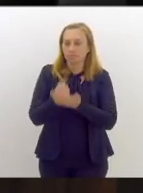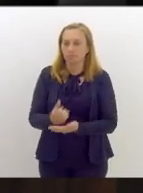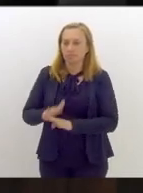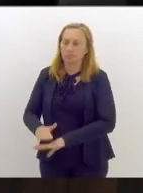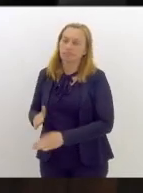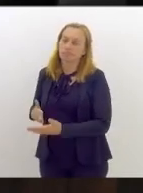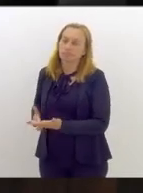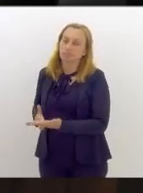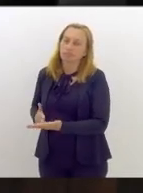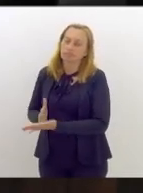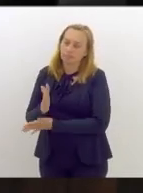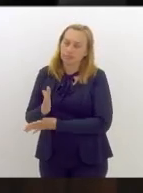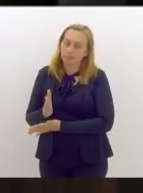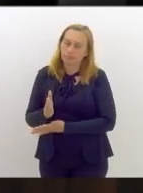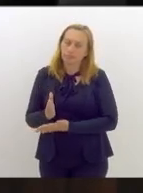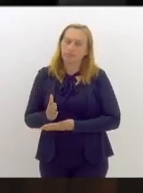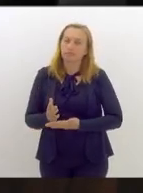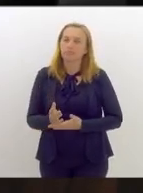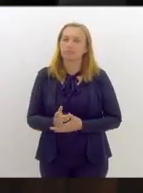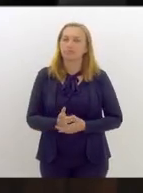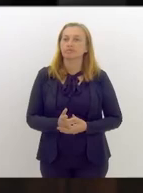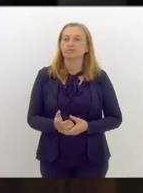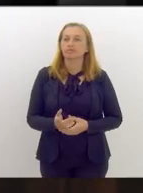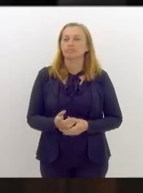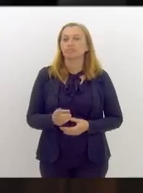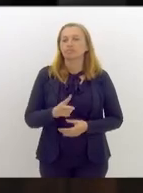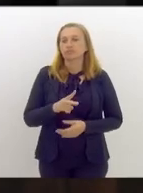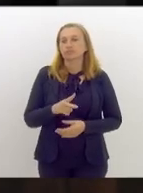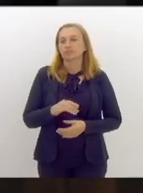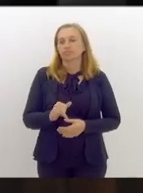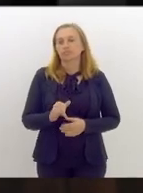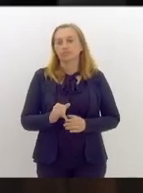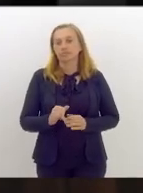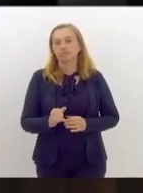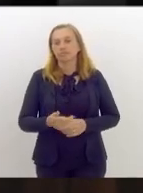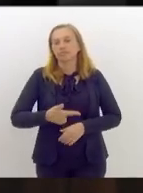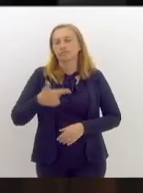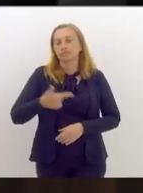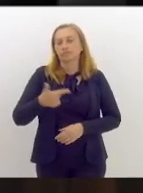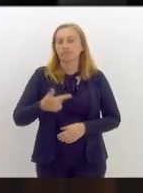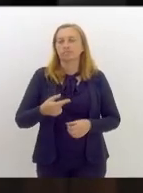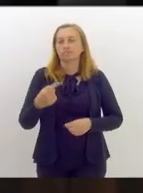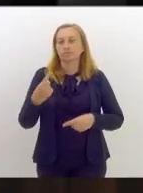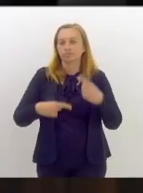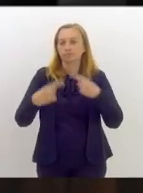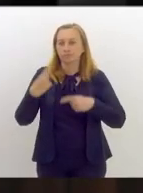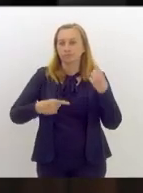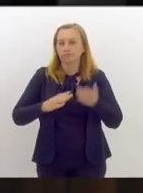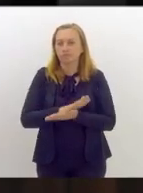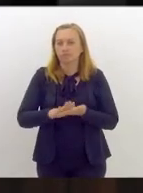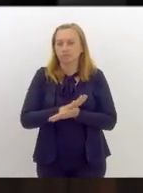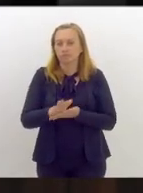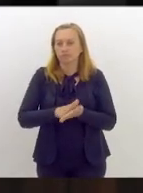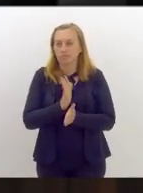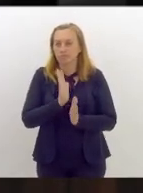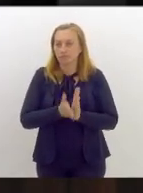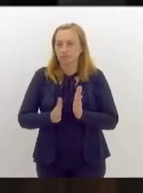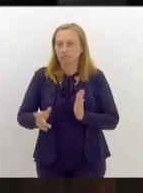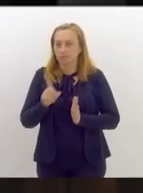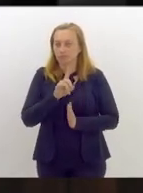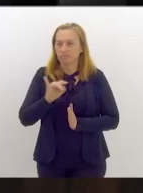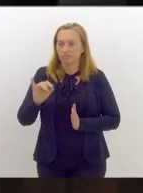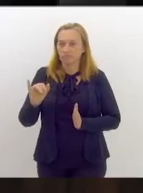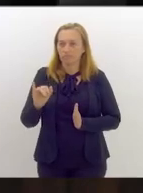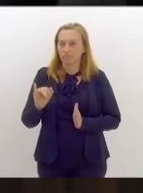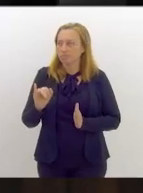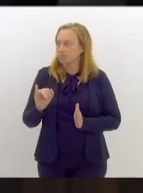estão. Aprovado. Vai a redação do vencido para a segunda discussão. Nada mais a tratar.